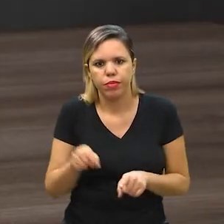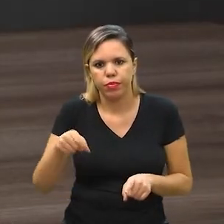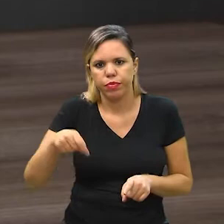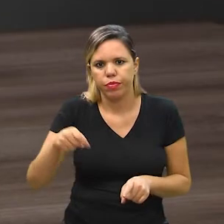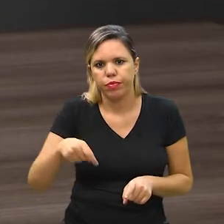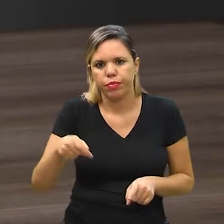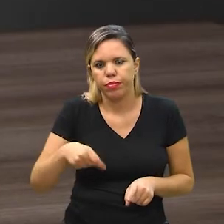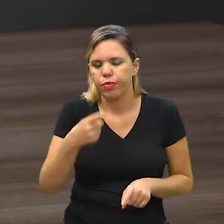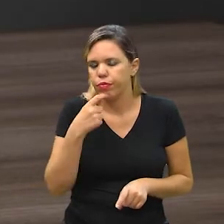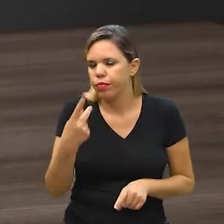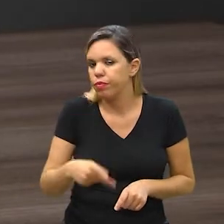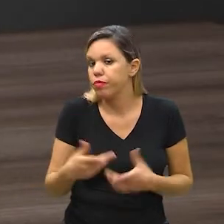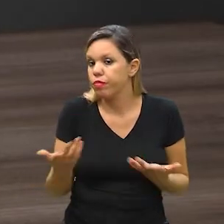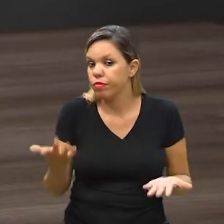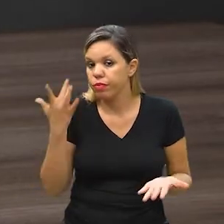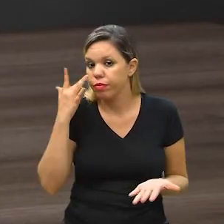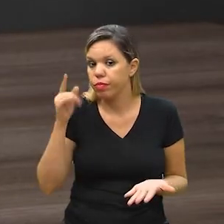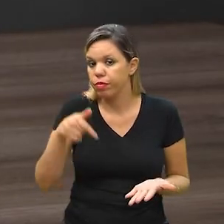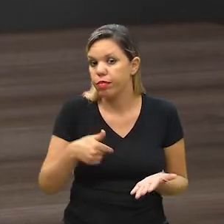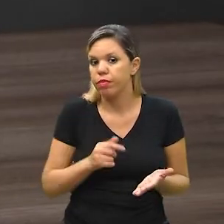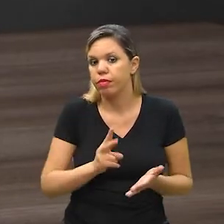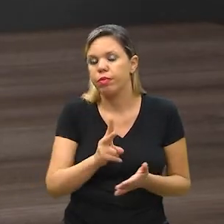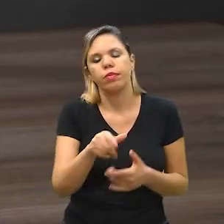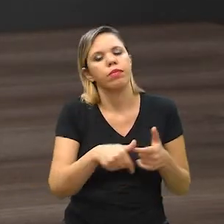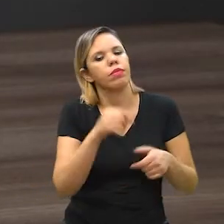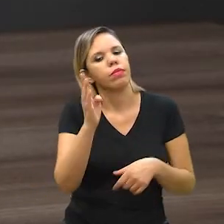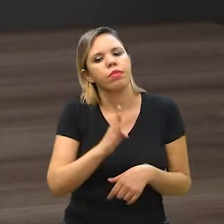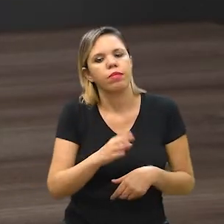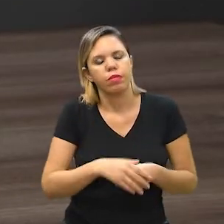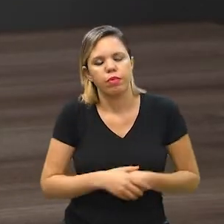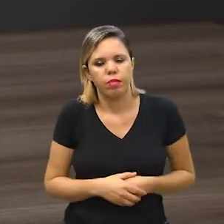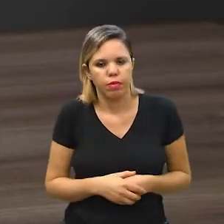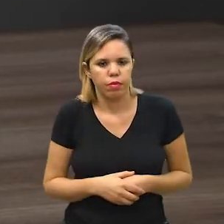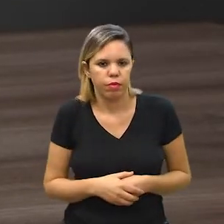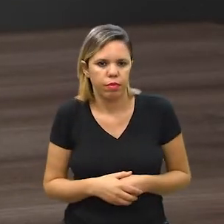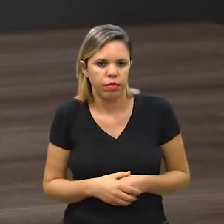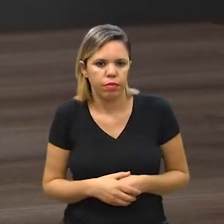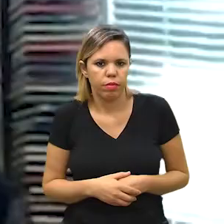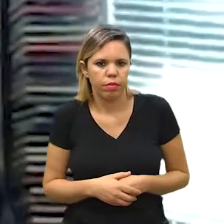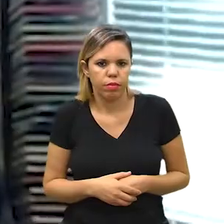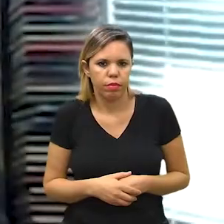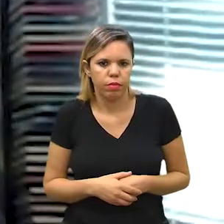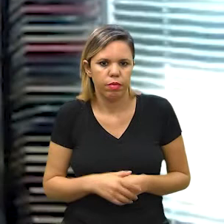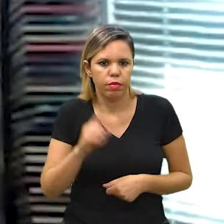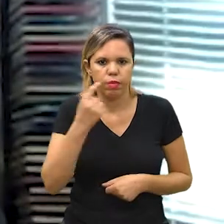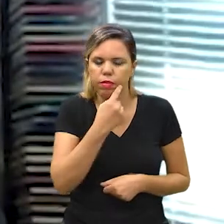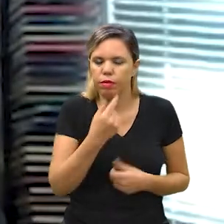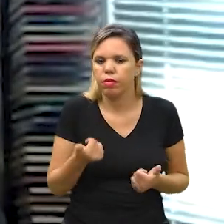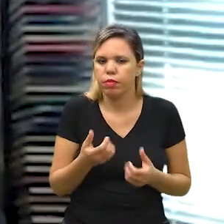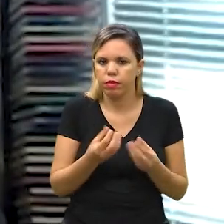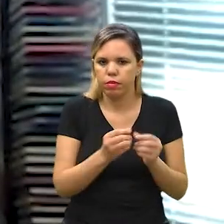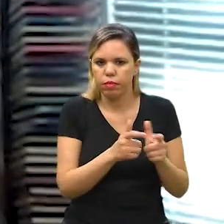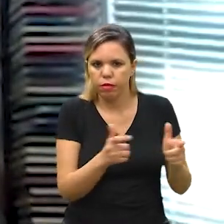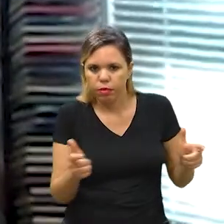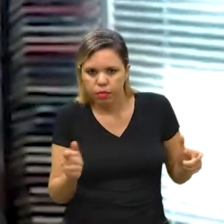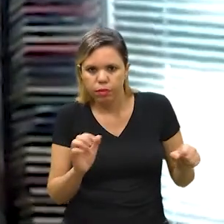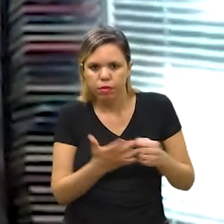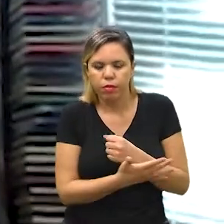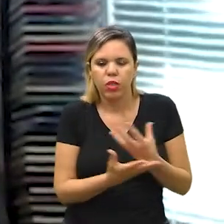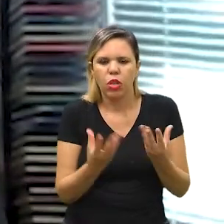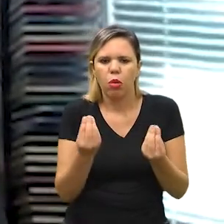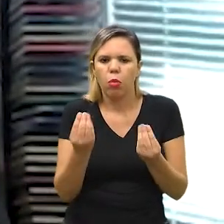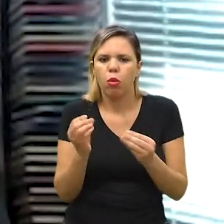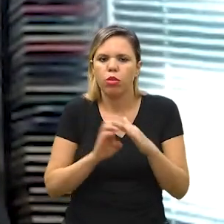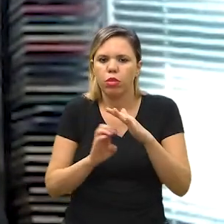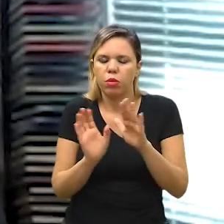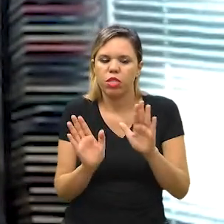crescido também aqui em Campinas, aí seguindo esse cenário nacional? Bom, Mina, na pandemia, muitas